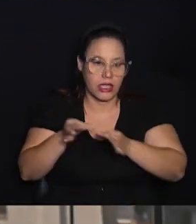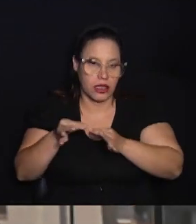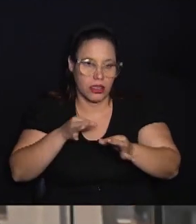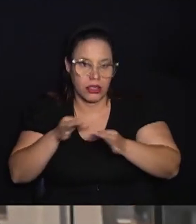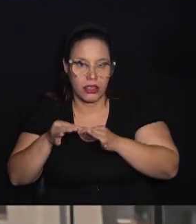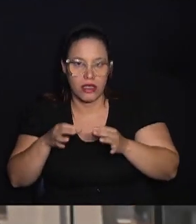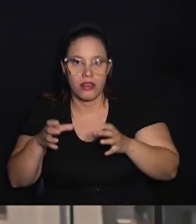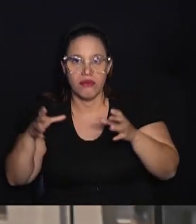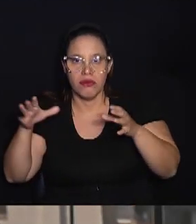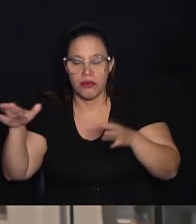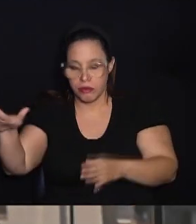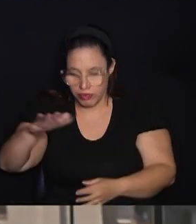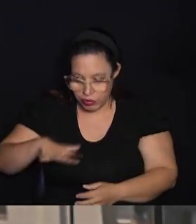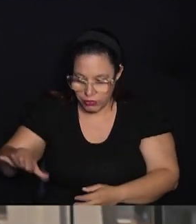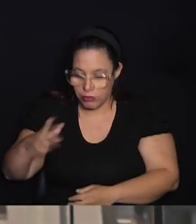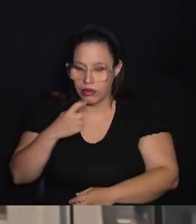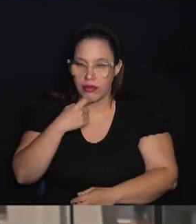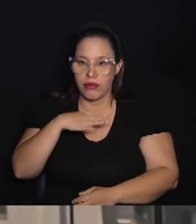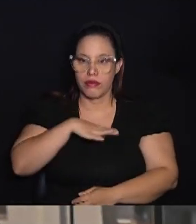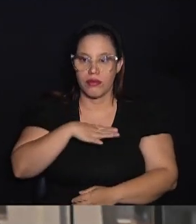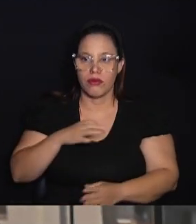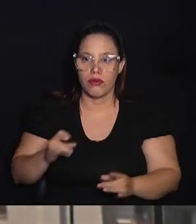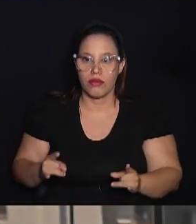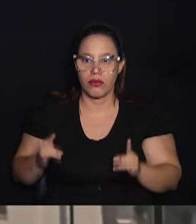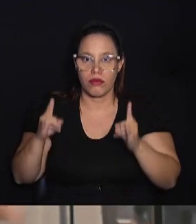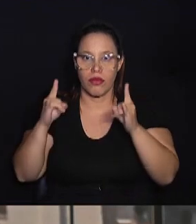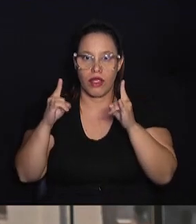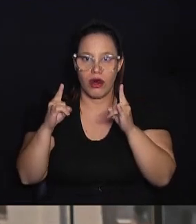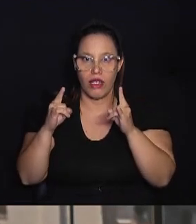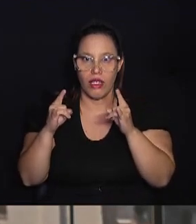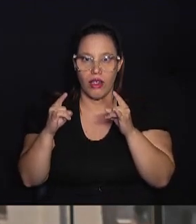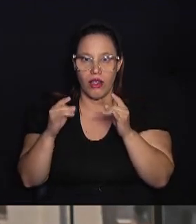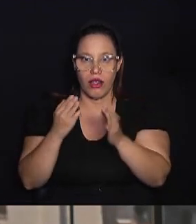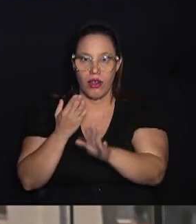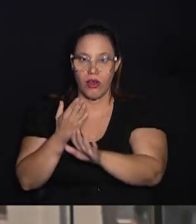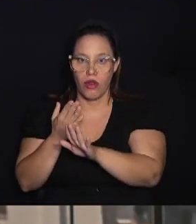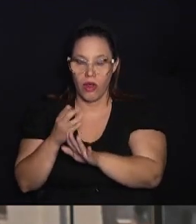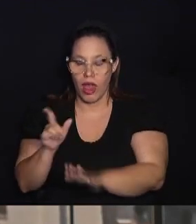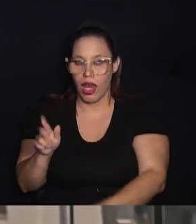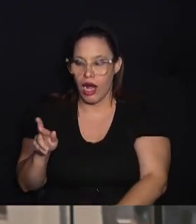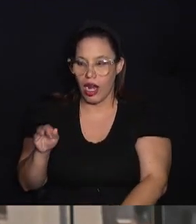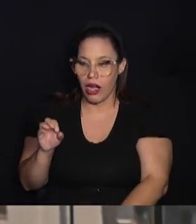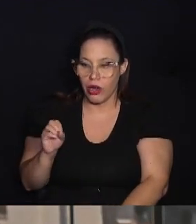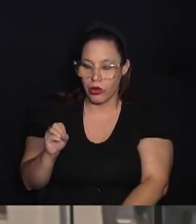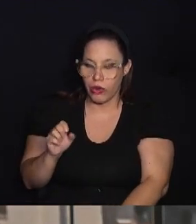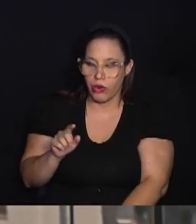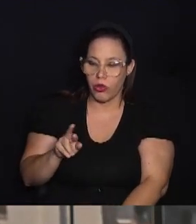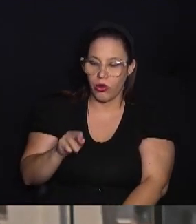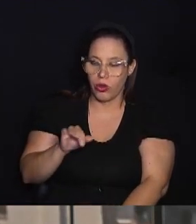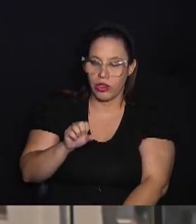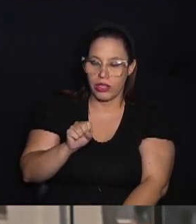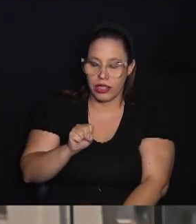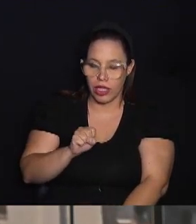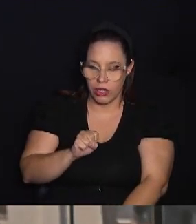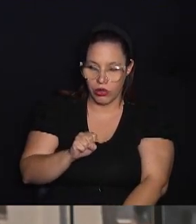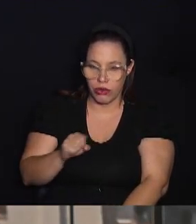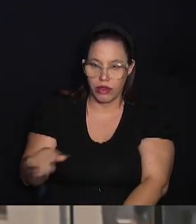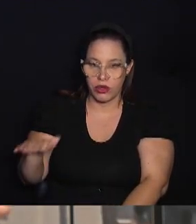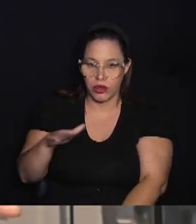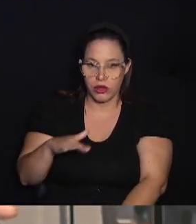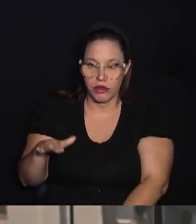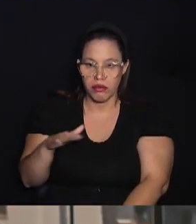região central da cidade o edifício fica em frente o Largo do Rosário bem no centro né Eh com a